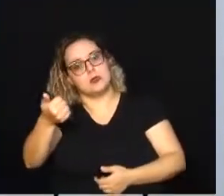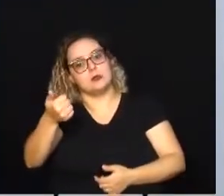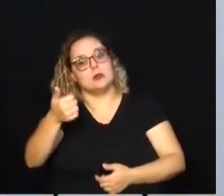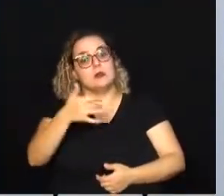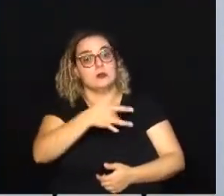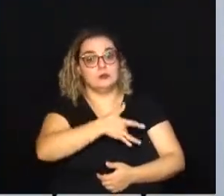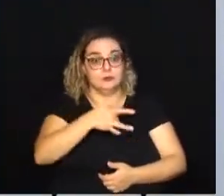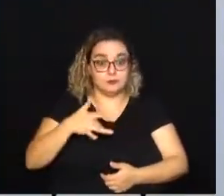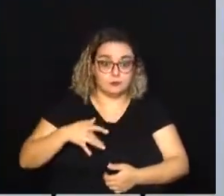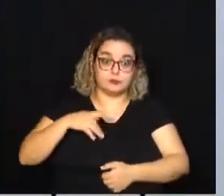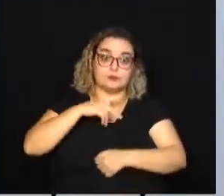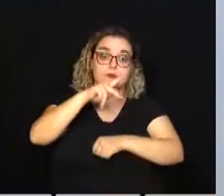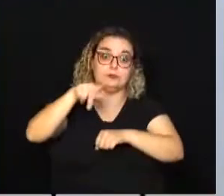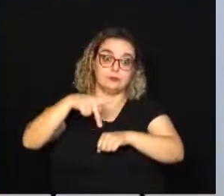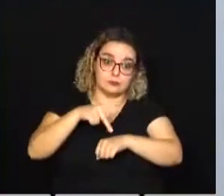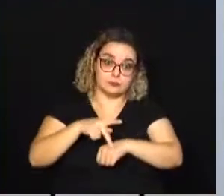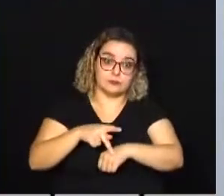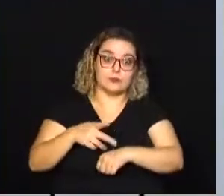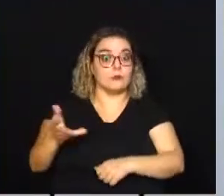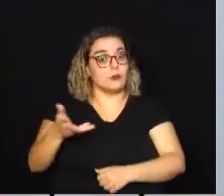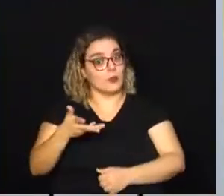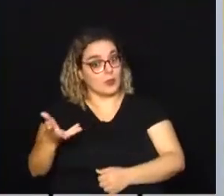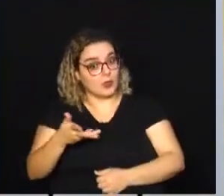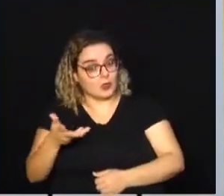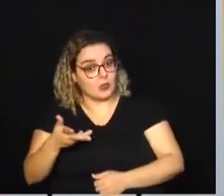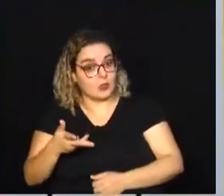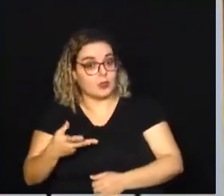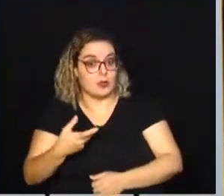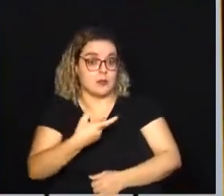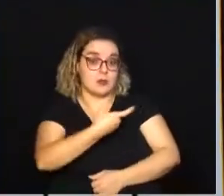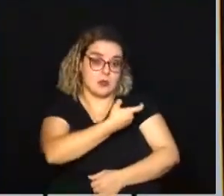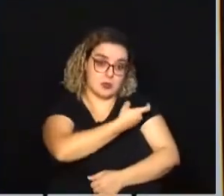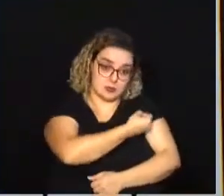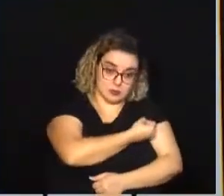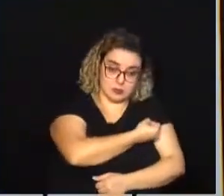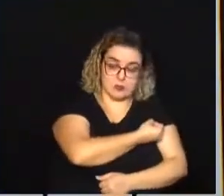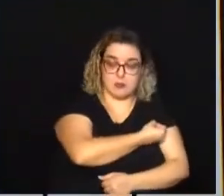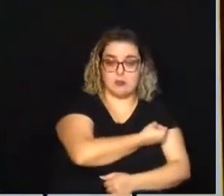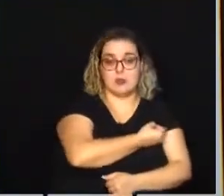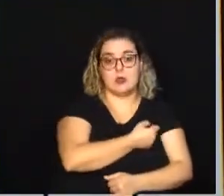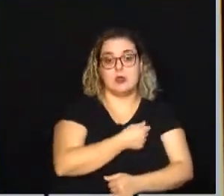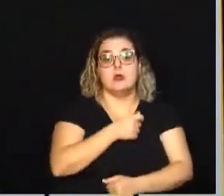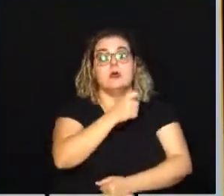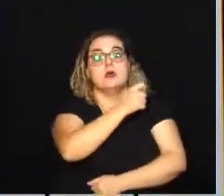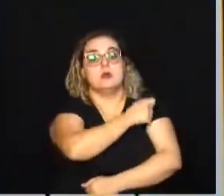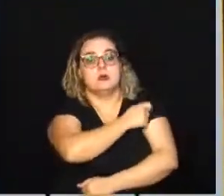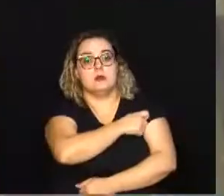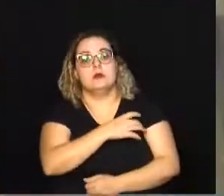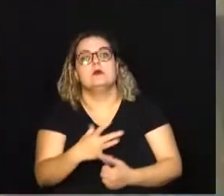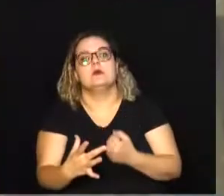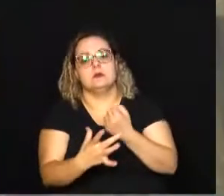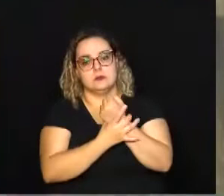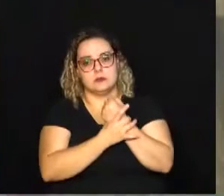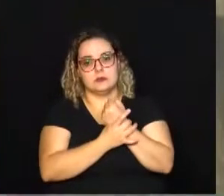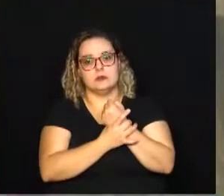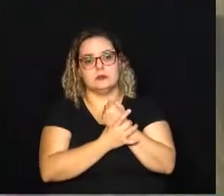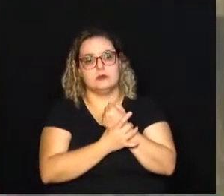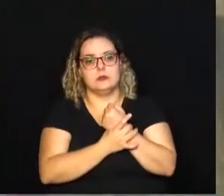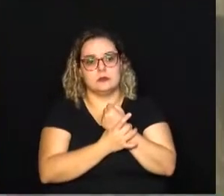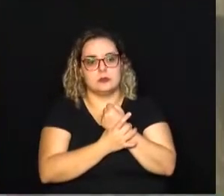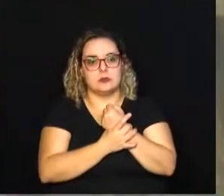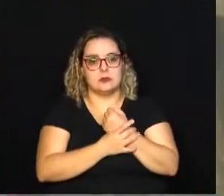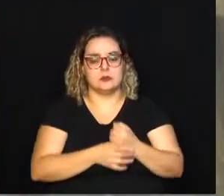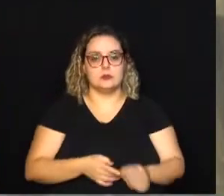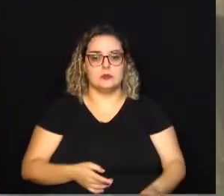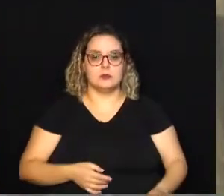saúde do país, acelerar o plano de imunização para que as aulas possam voltar com segurança. E eu estou de prova sobre essas condições,